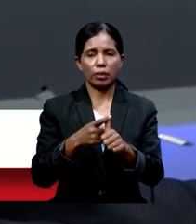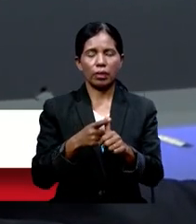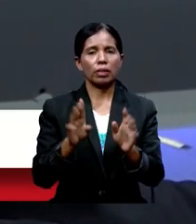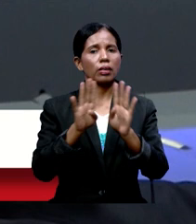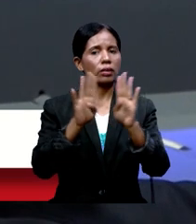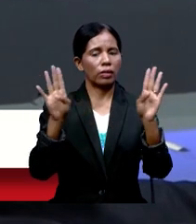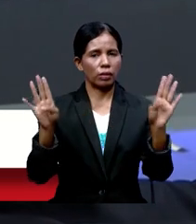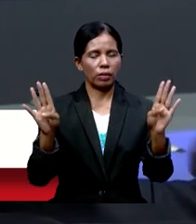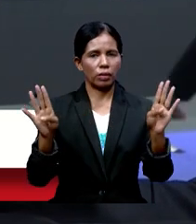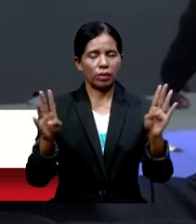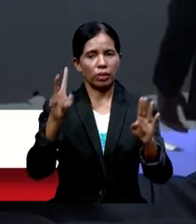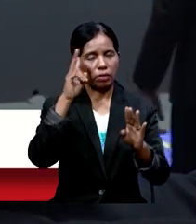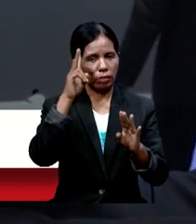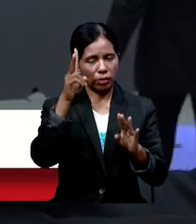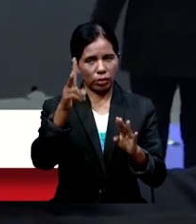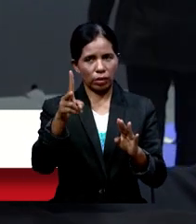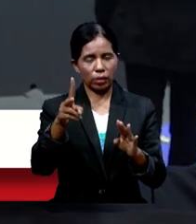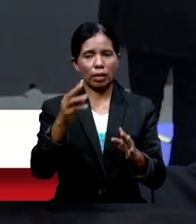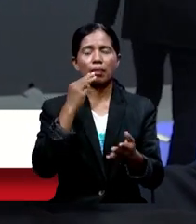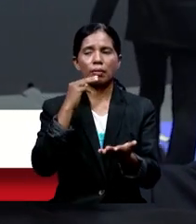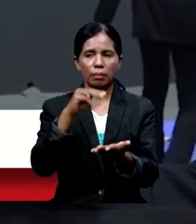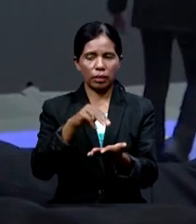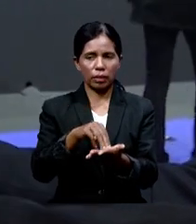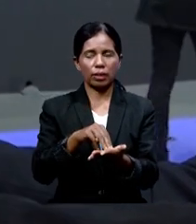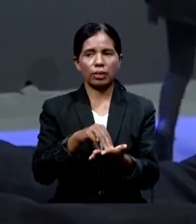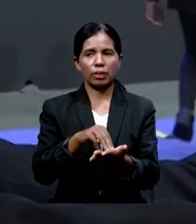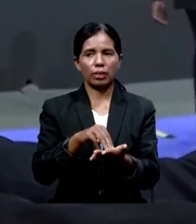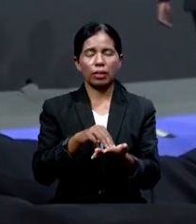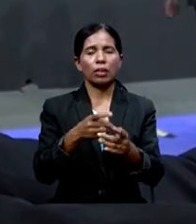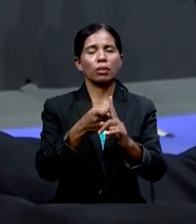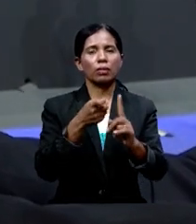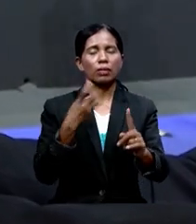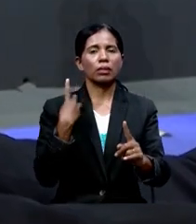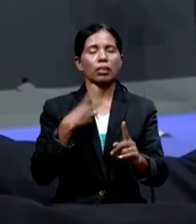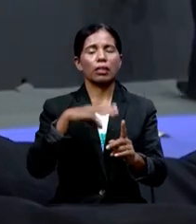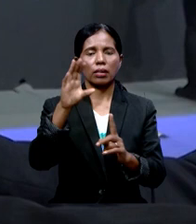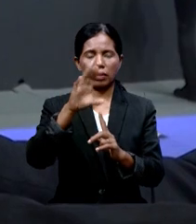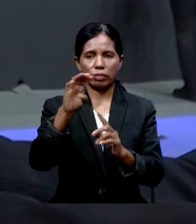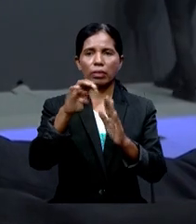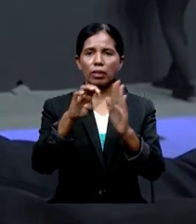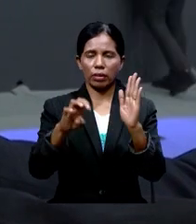né? Visão, ka, o mensagem, né? Bem, mas se tem chefe de Estado,